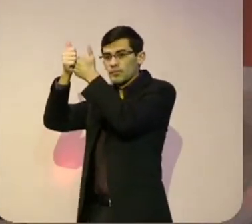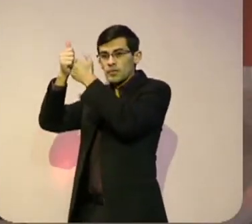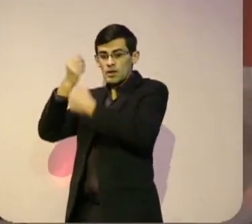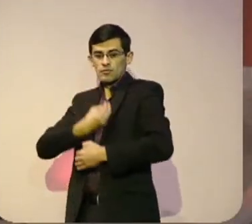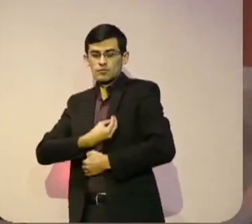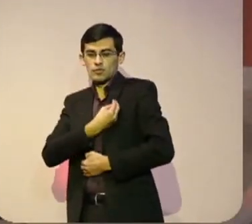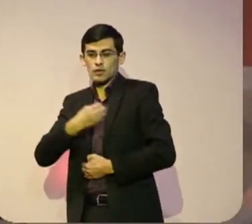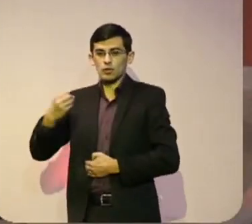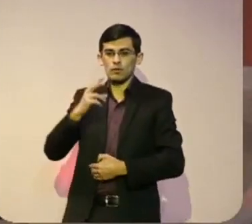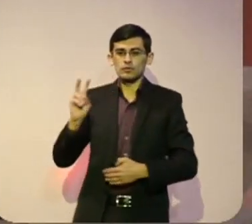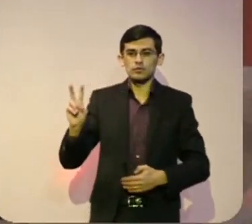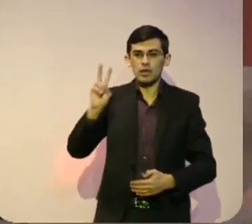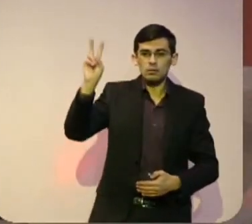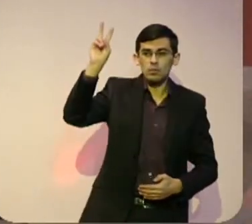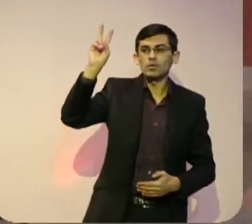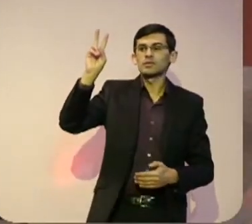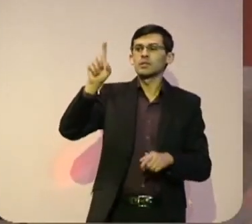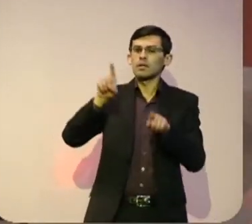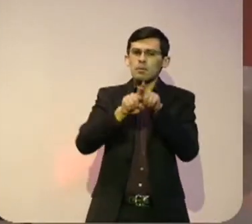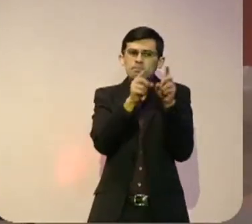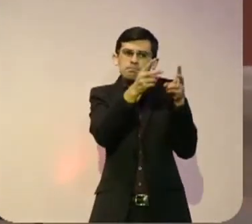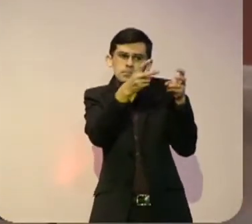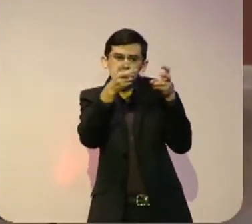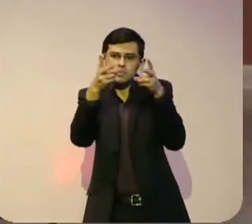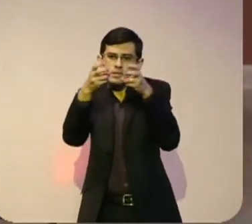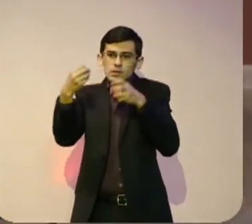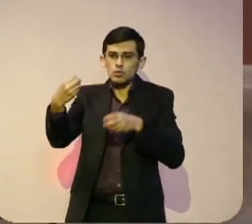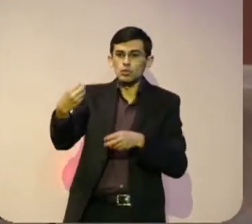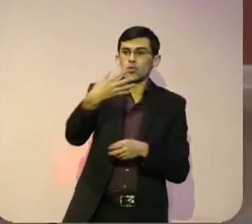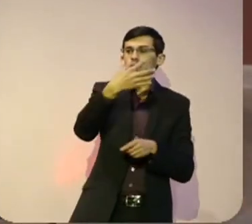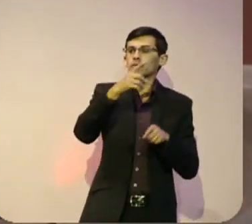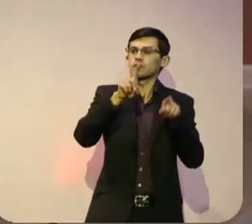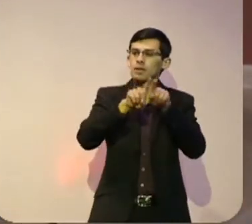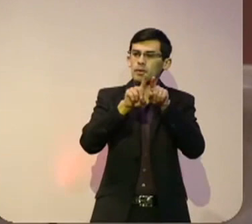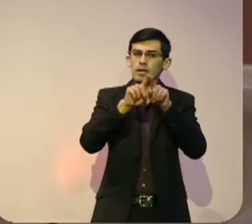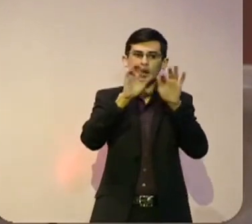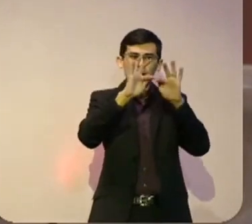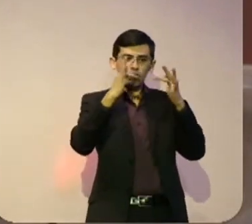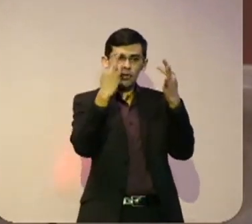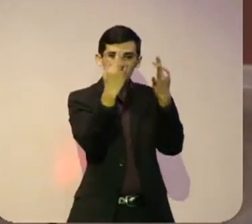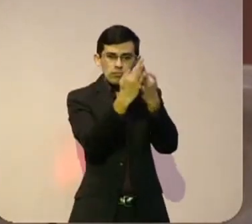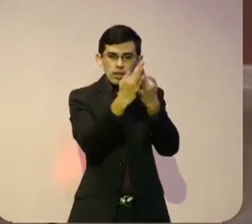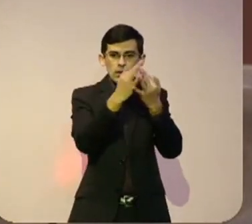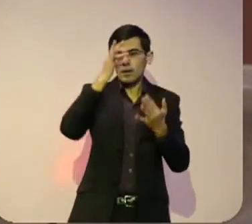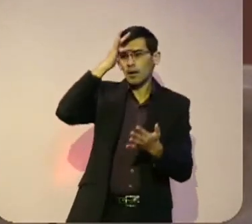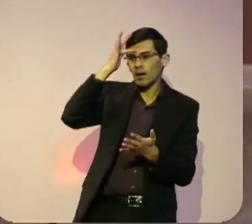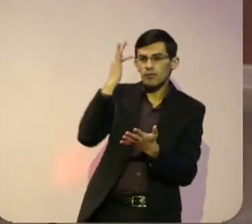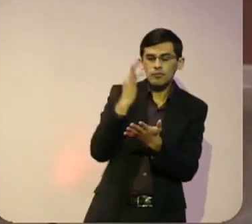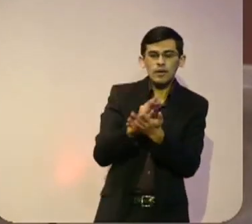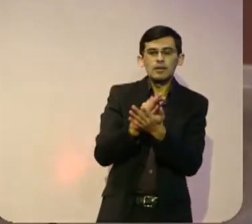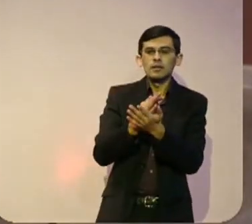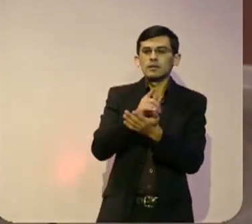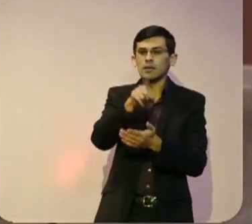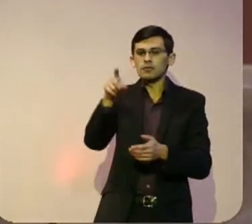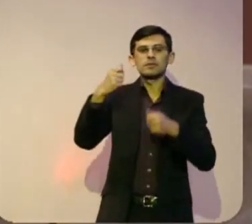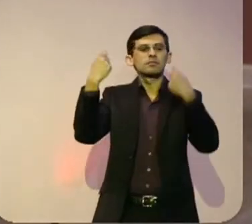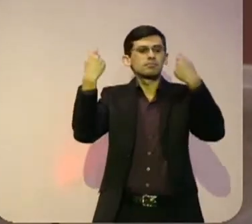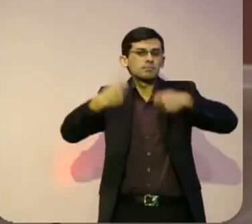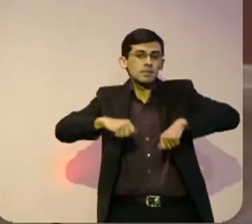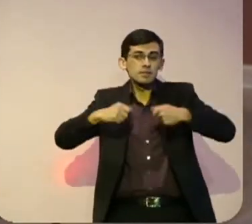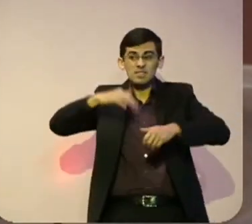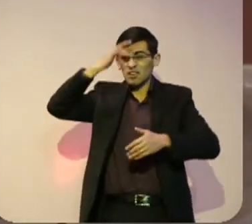novos valores, é tempo de ter novas percepções em relação à vida, à família, à fé. Então viva